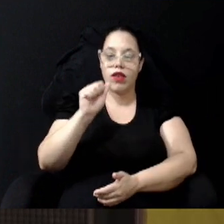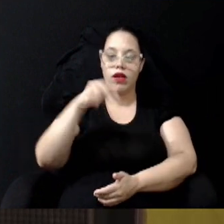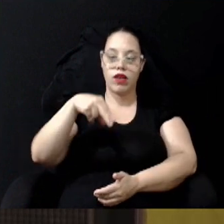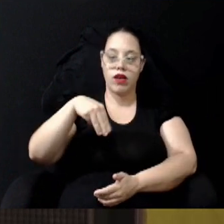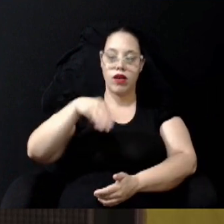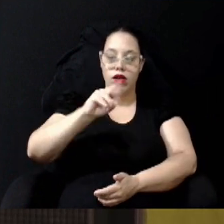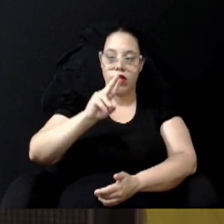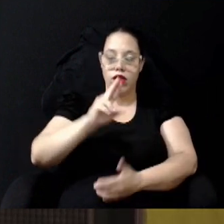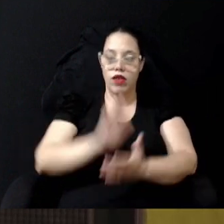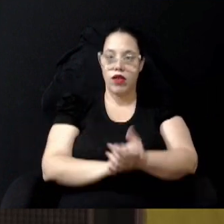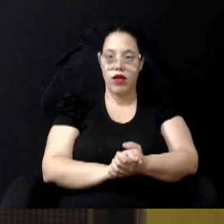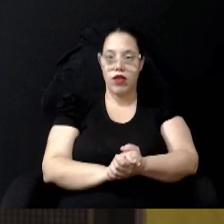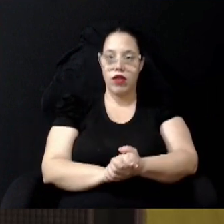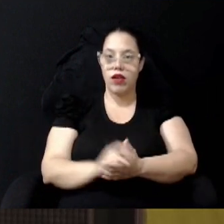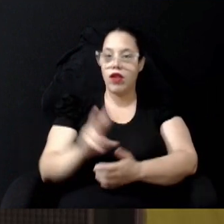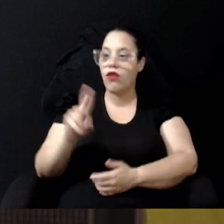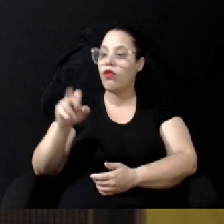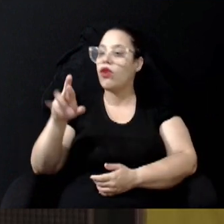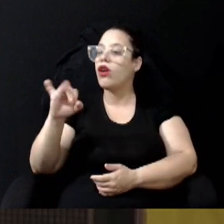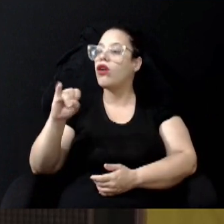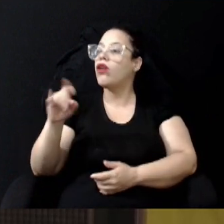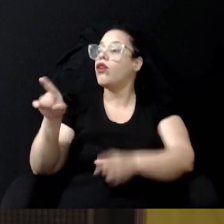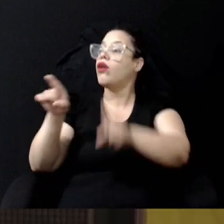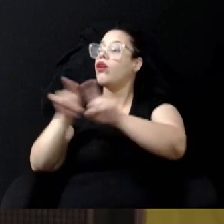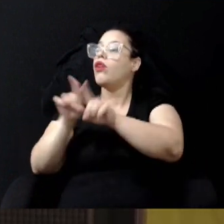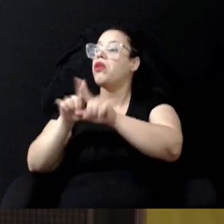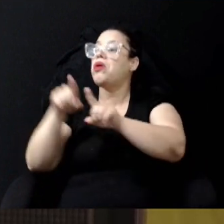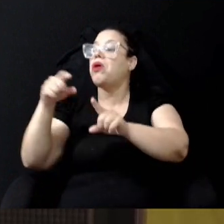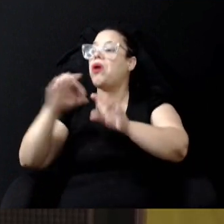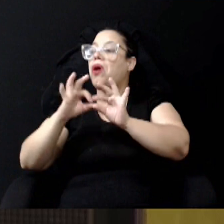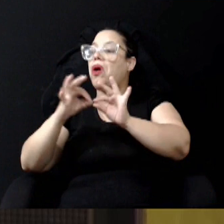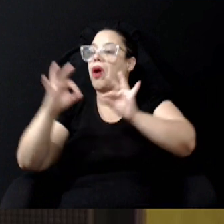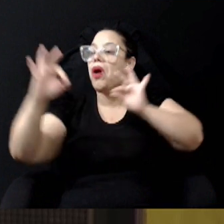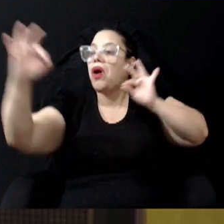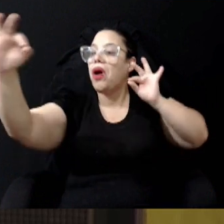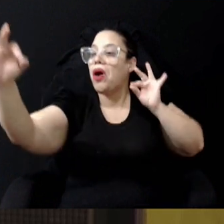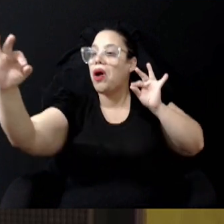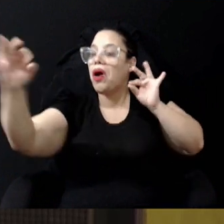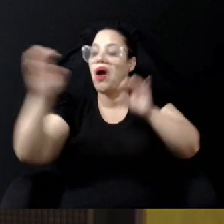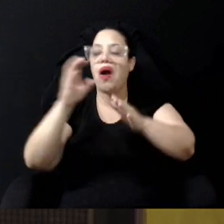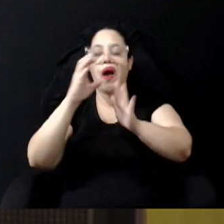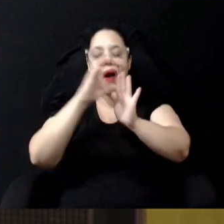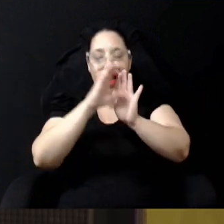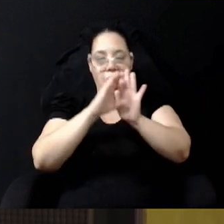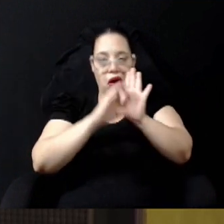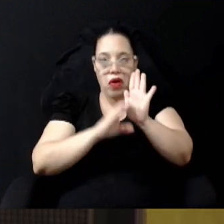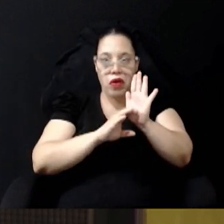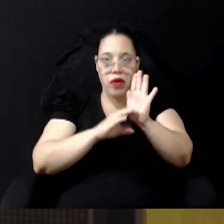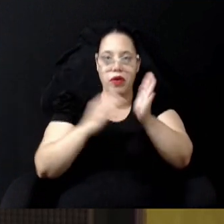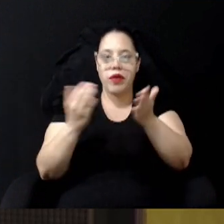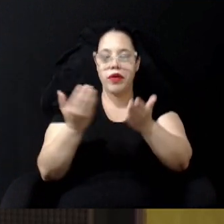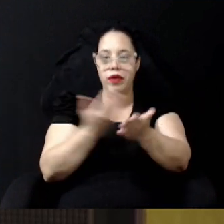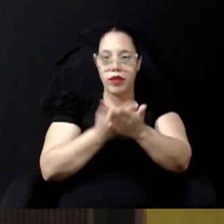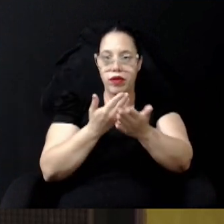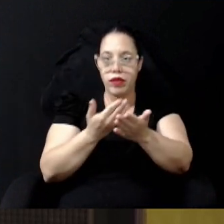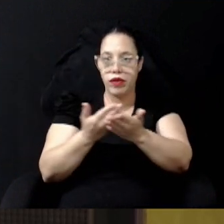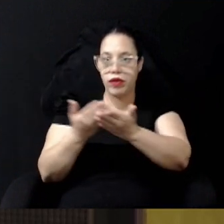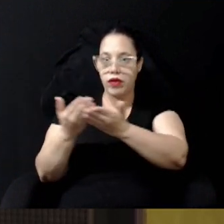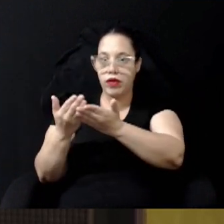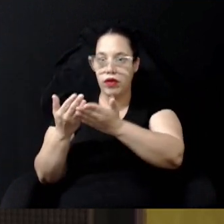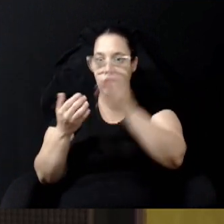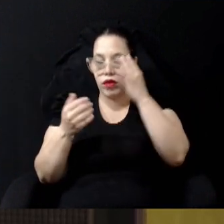E o seu Valdir tem também um longo currículo de atuação